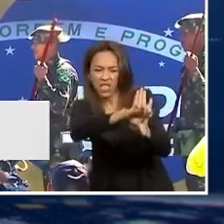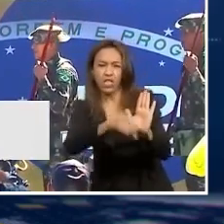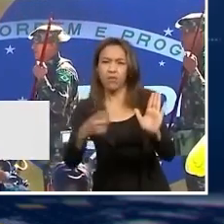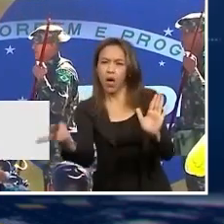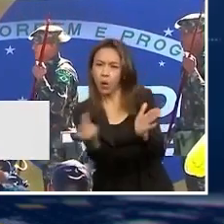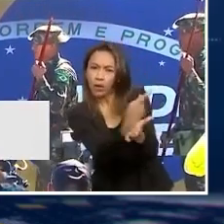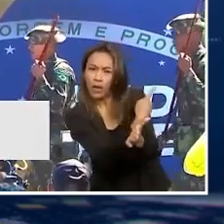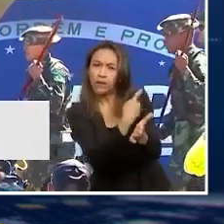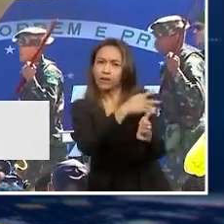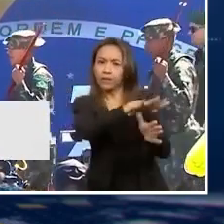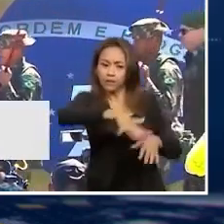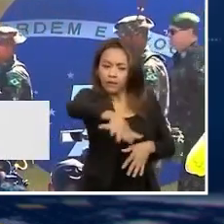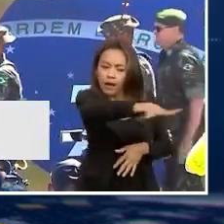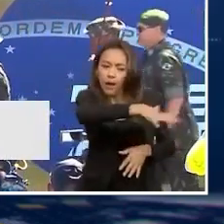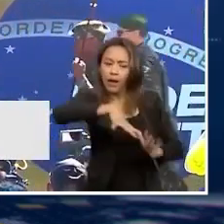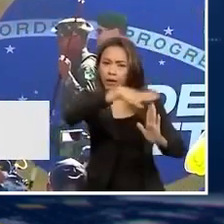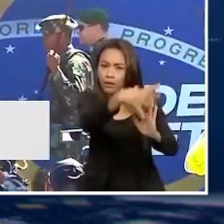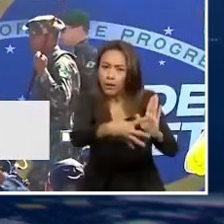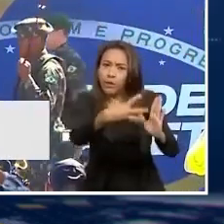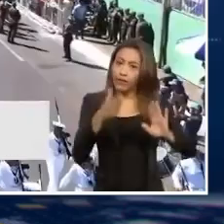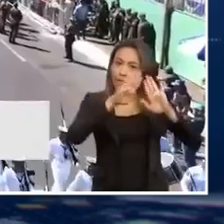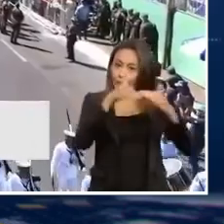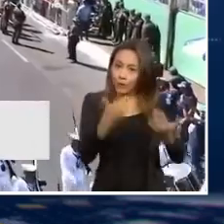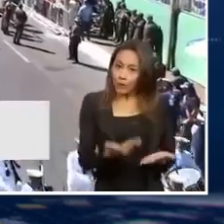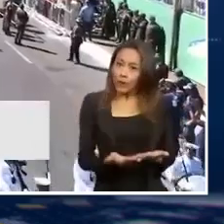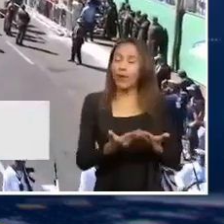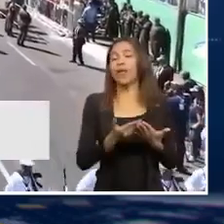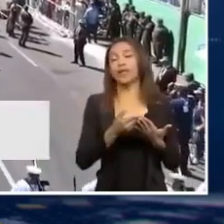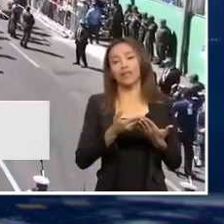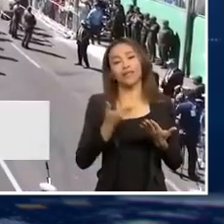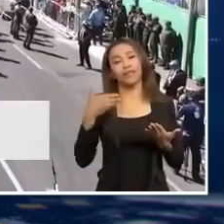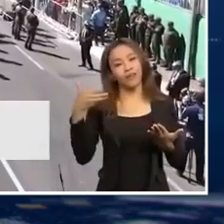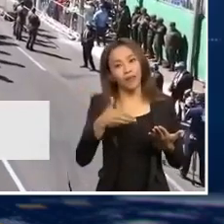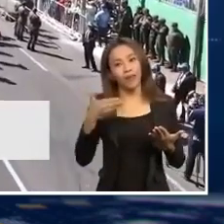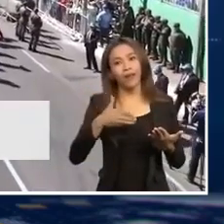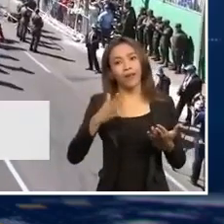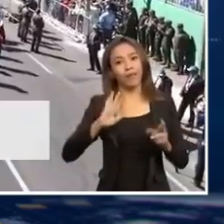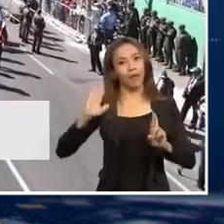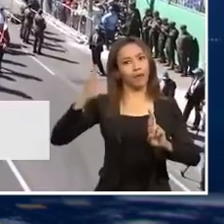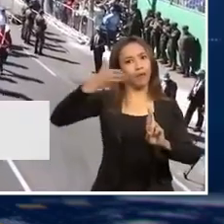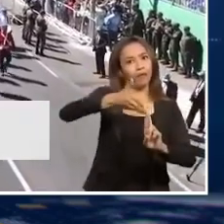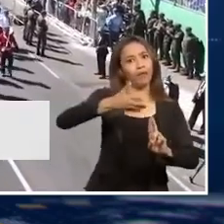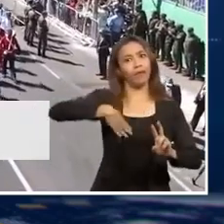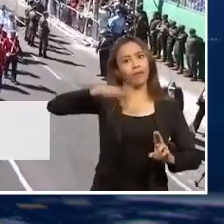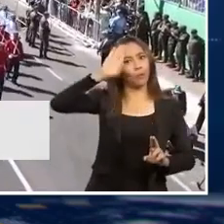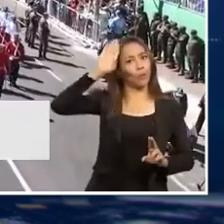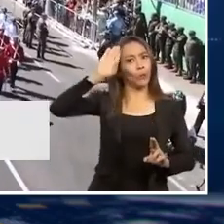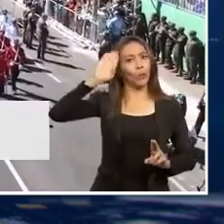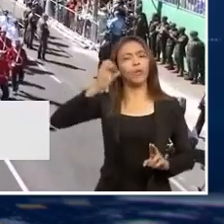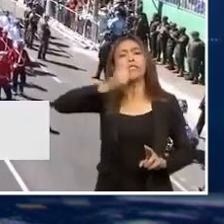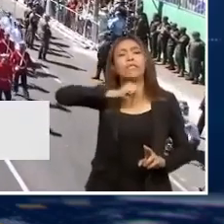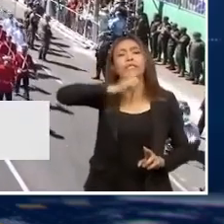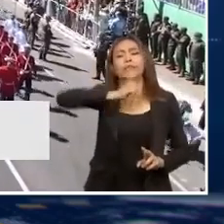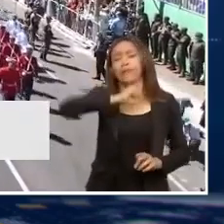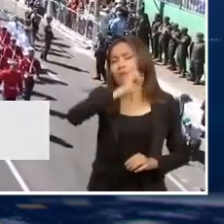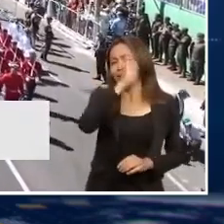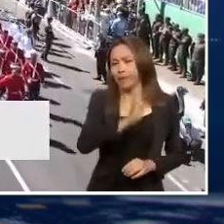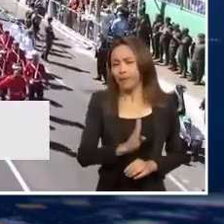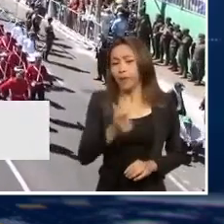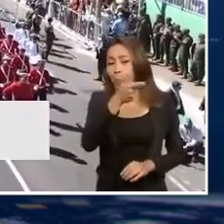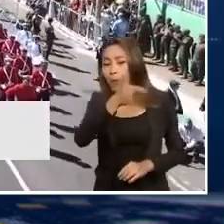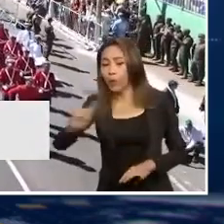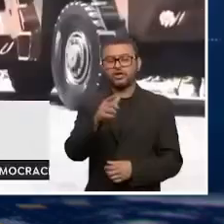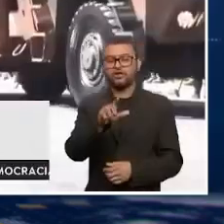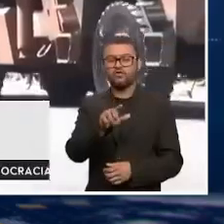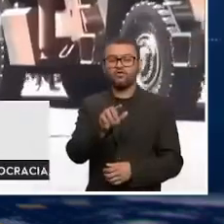lado do presidente, e uma outra situação. Logo após o desfile, ele embarcou, né? Pô, o Rio Grande do Sul passando por dificuldades, criticaram o